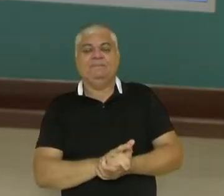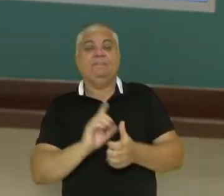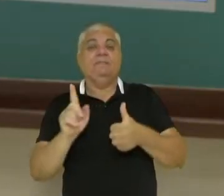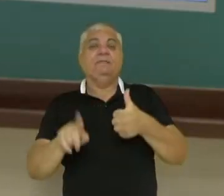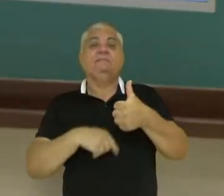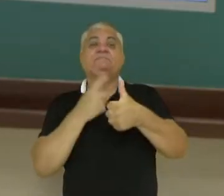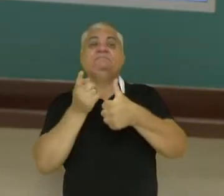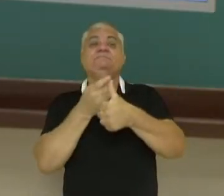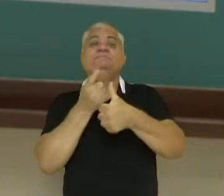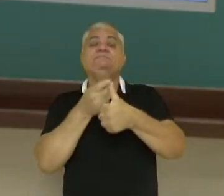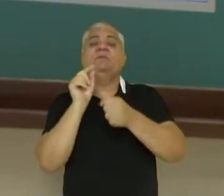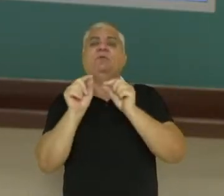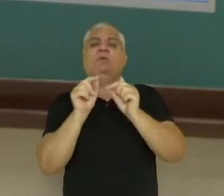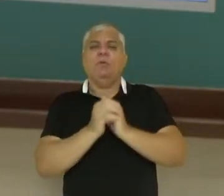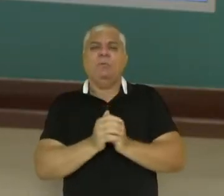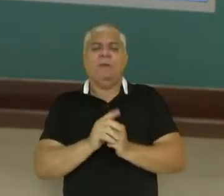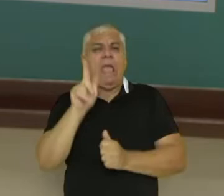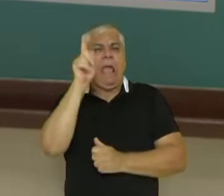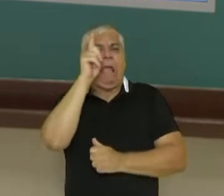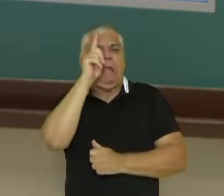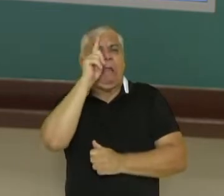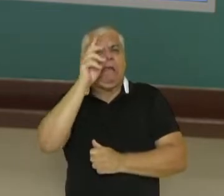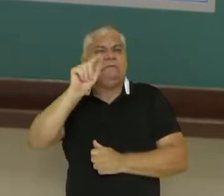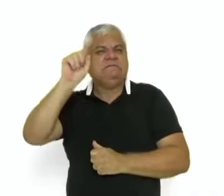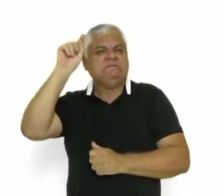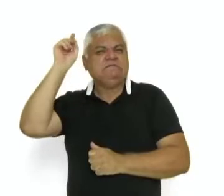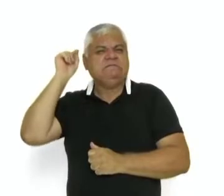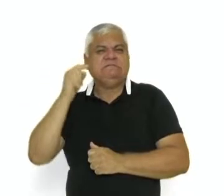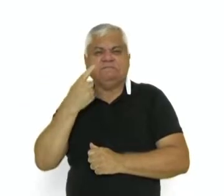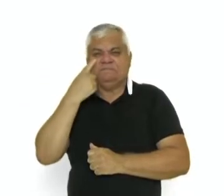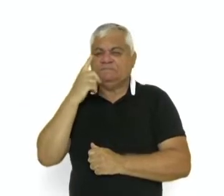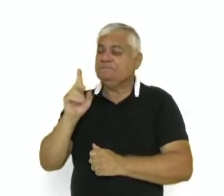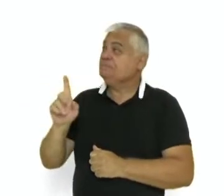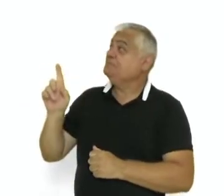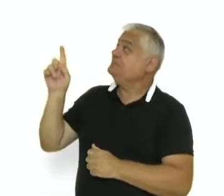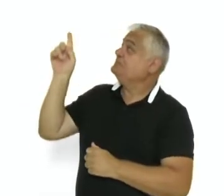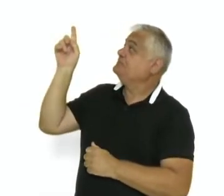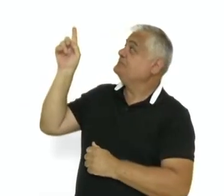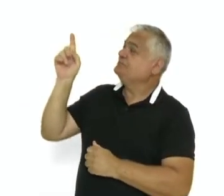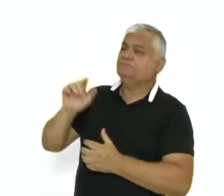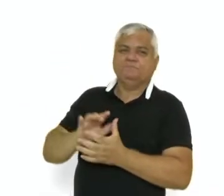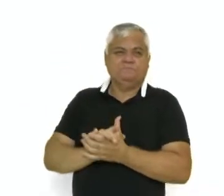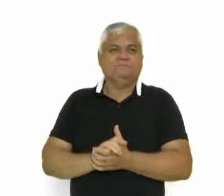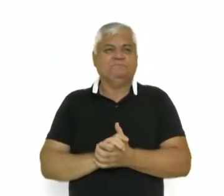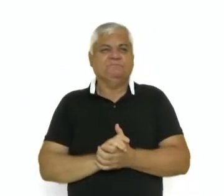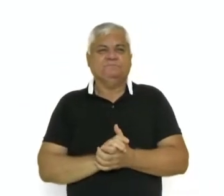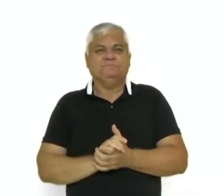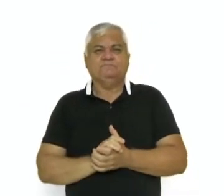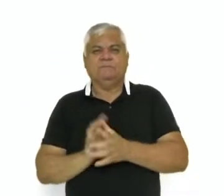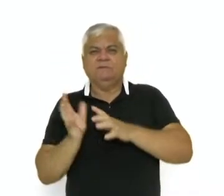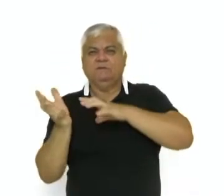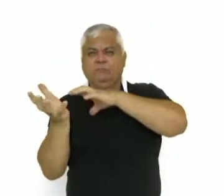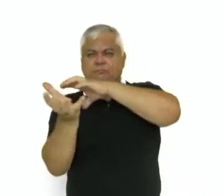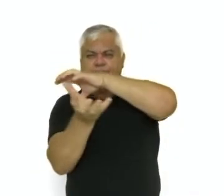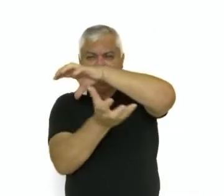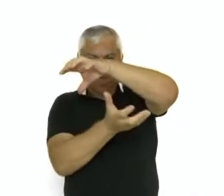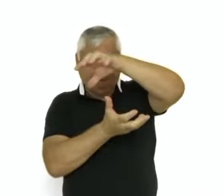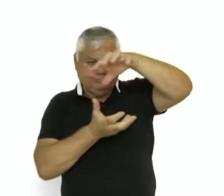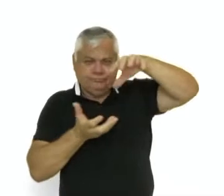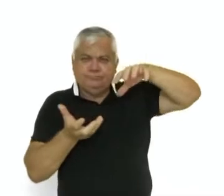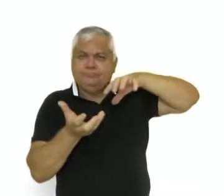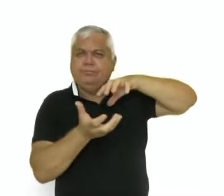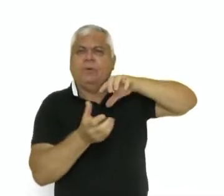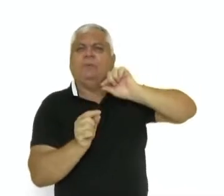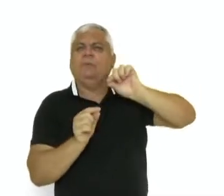entender o universo dos gregos aqui, né? Então veja essa foto bonita que nós temos aqui. Vejam, o que nós teríamos, né?